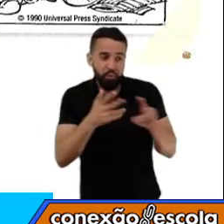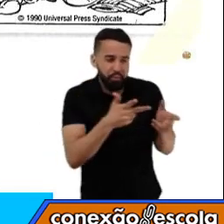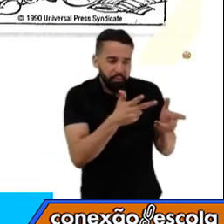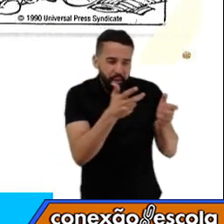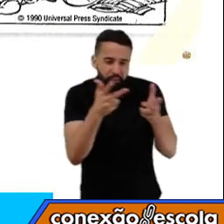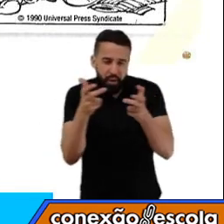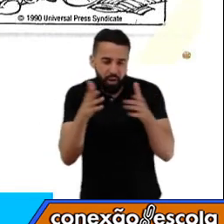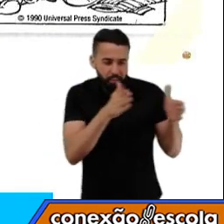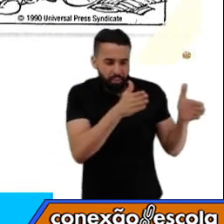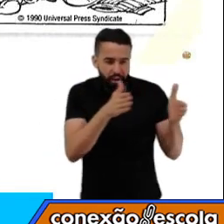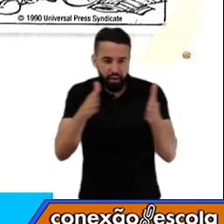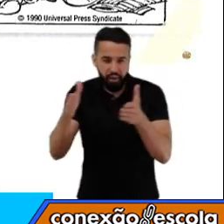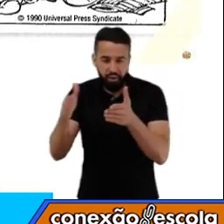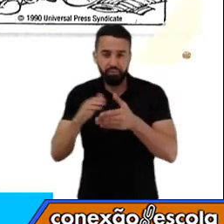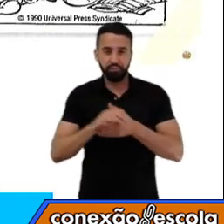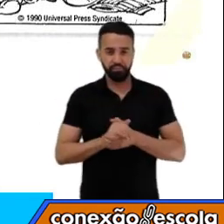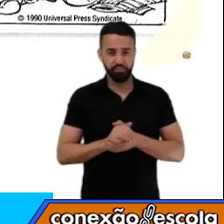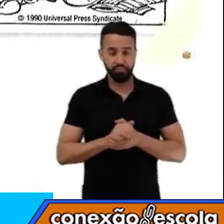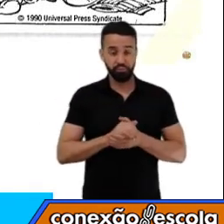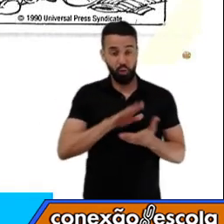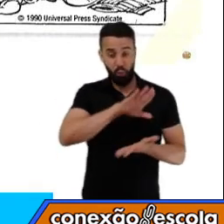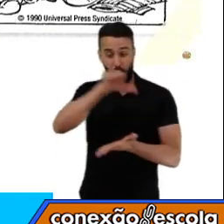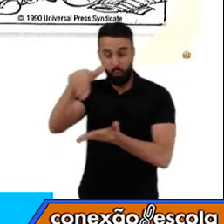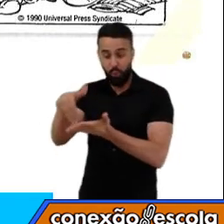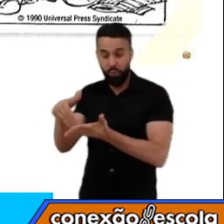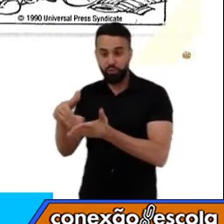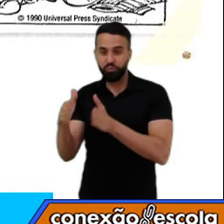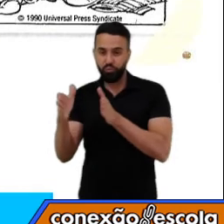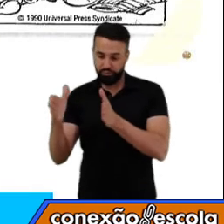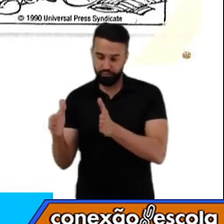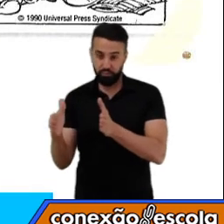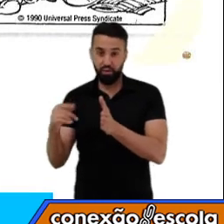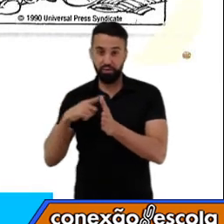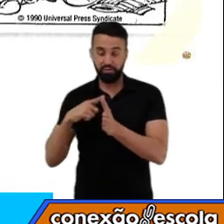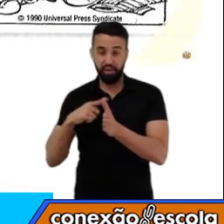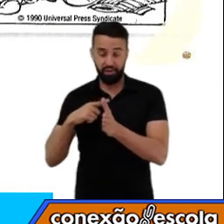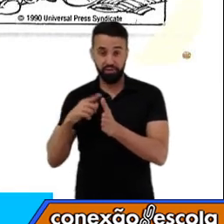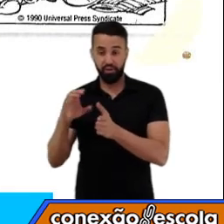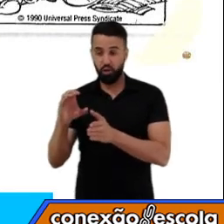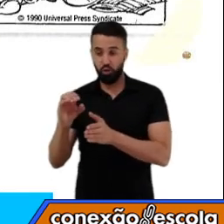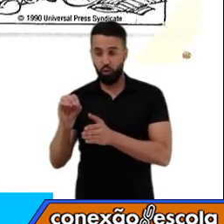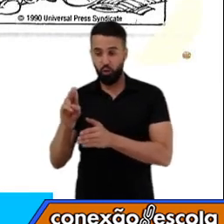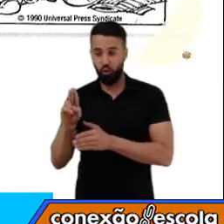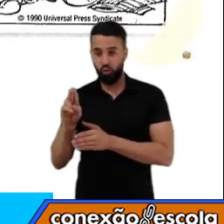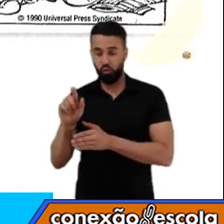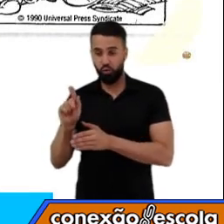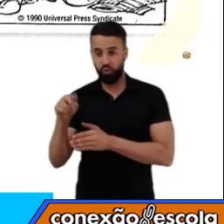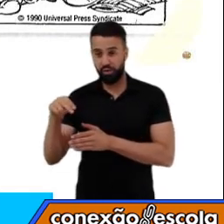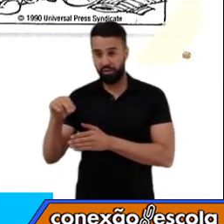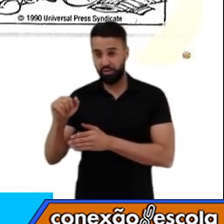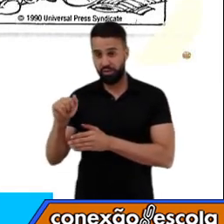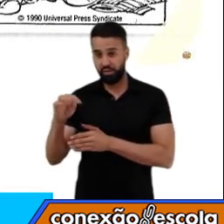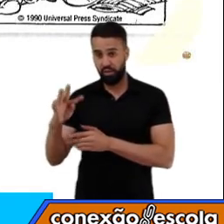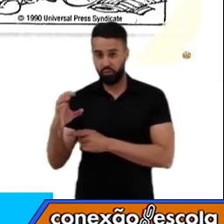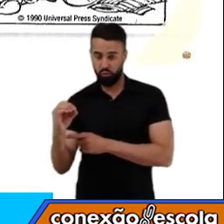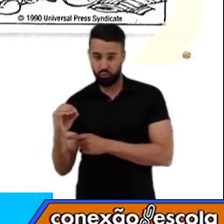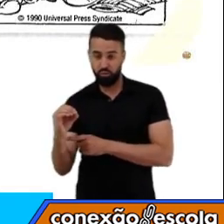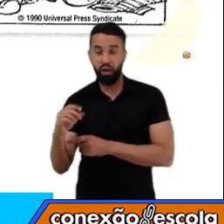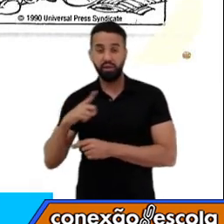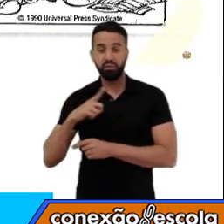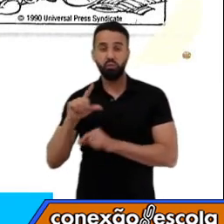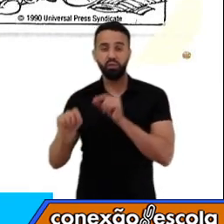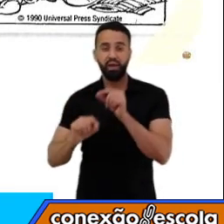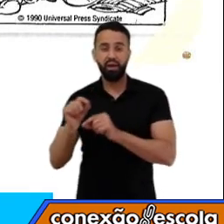E aí uma coisa lá no último quadrinho Eu tenho um cognato a rotina O que